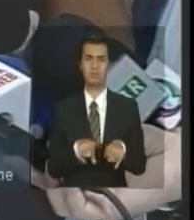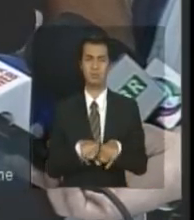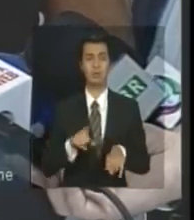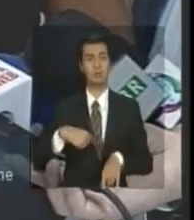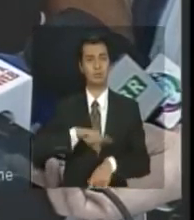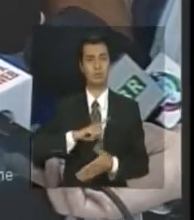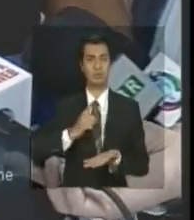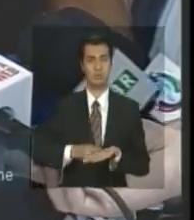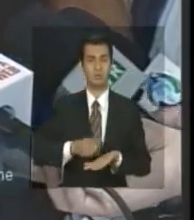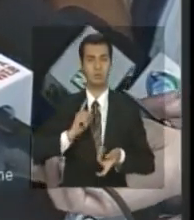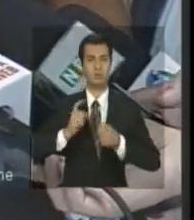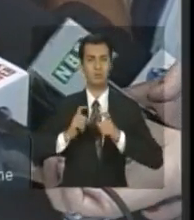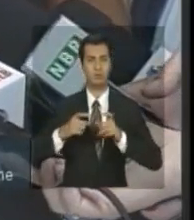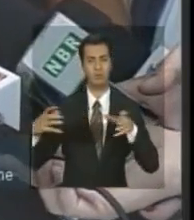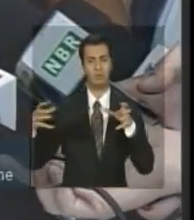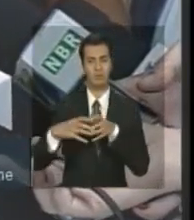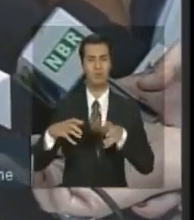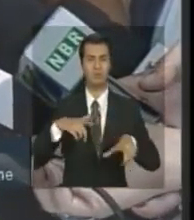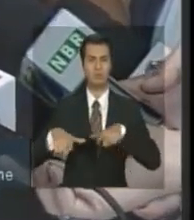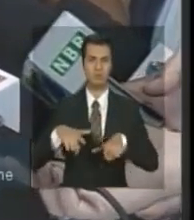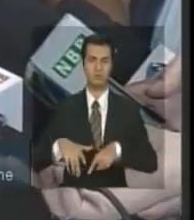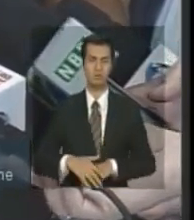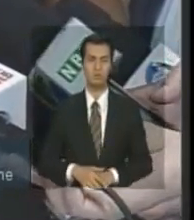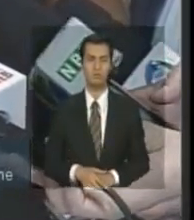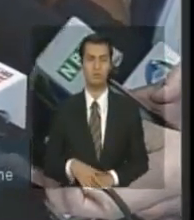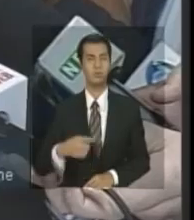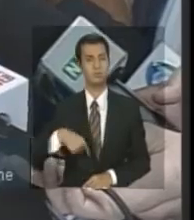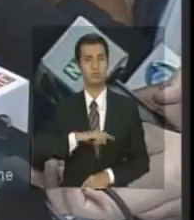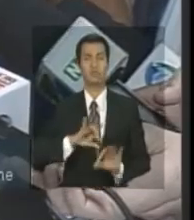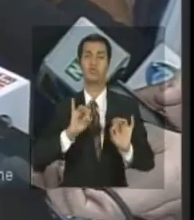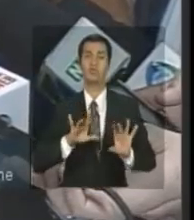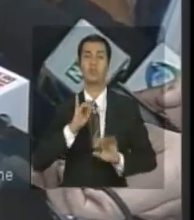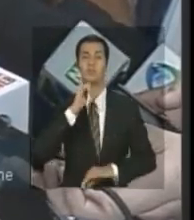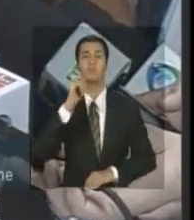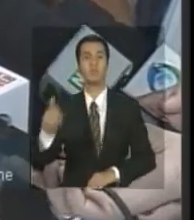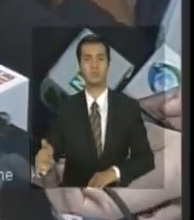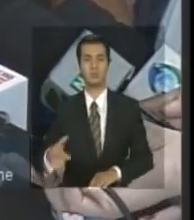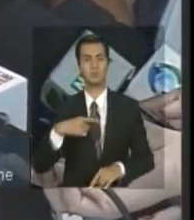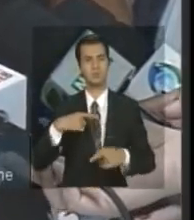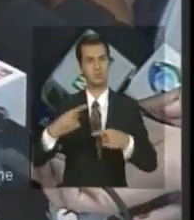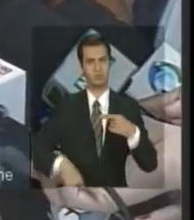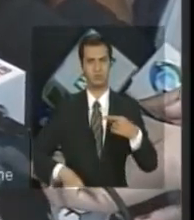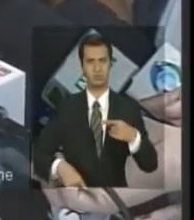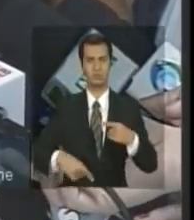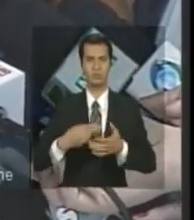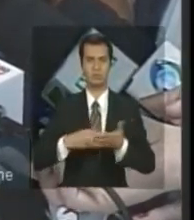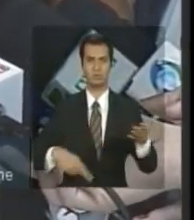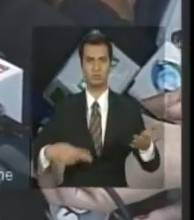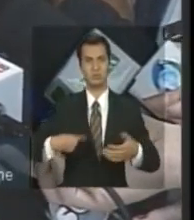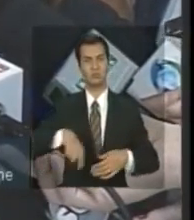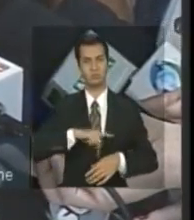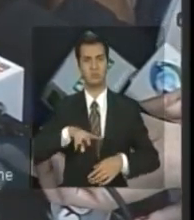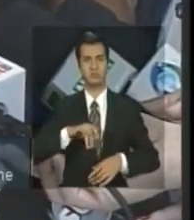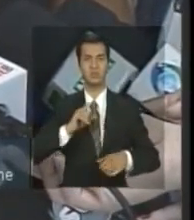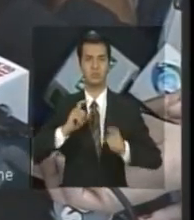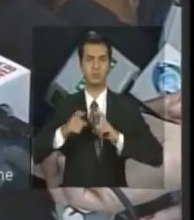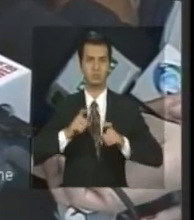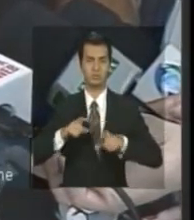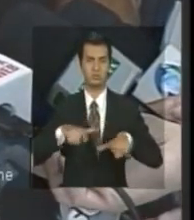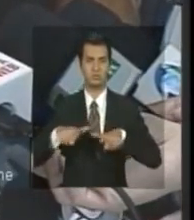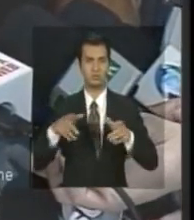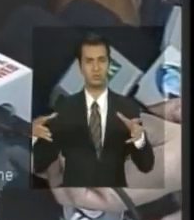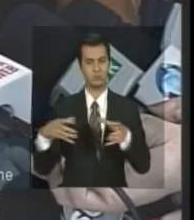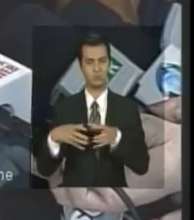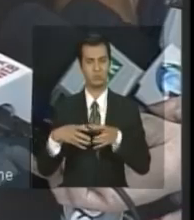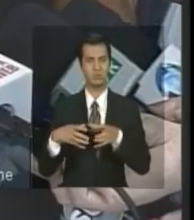marcamos uma reunião para trabalhar, porque nós não fizemos uma reunião de trabalho, nós informamos eles que tínhamos uma divergência com relação ao relatório, vamos fazer uma reunião de trabalho com